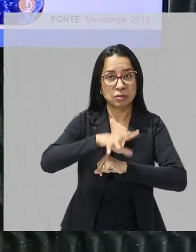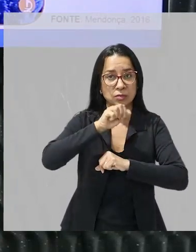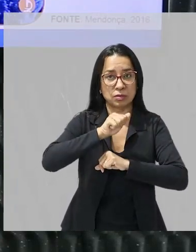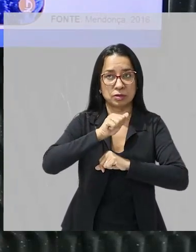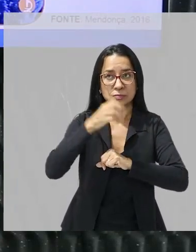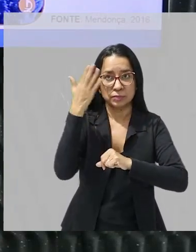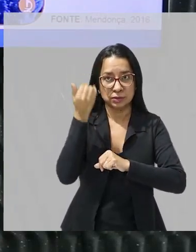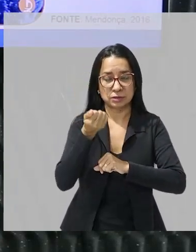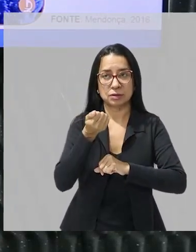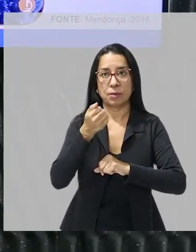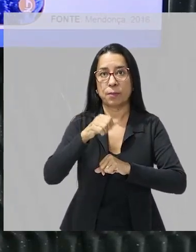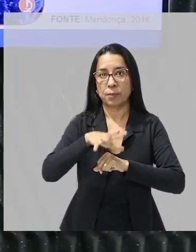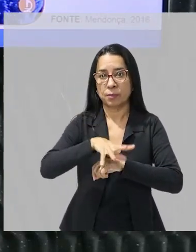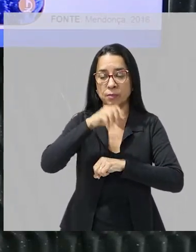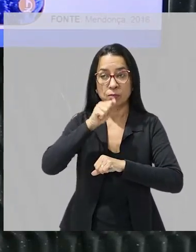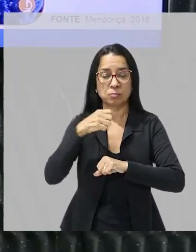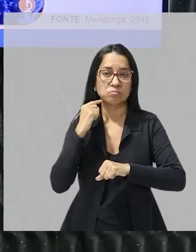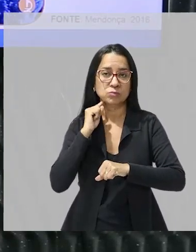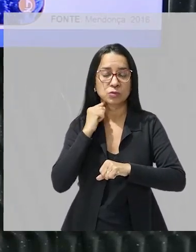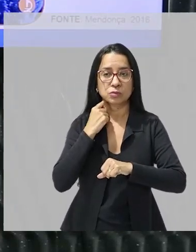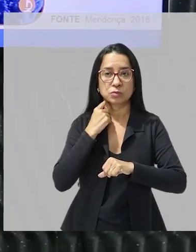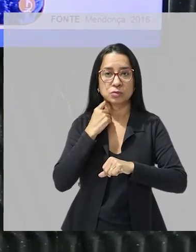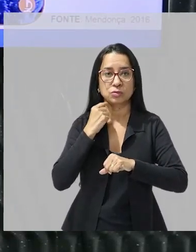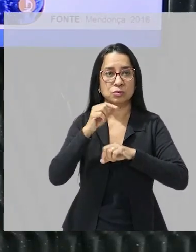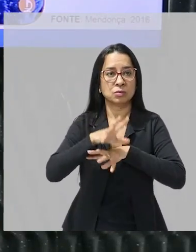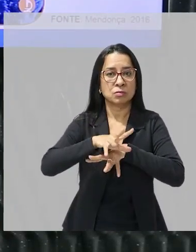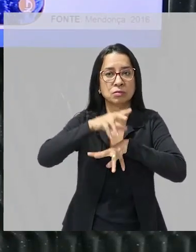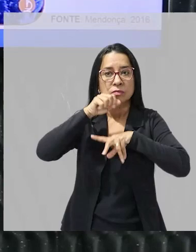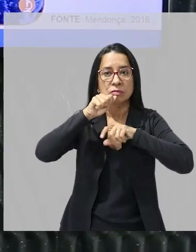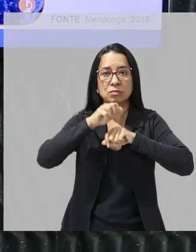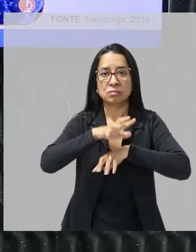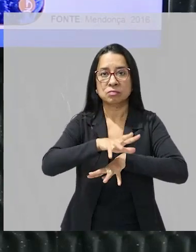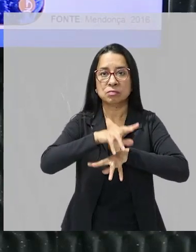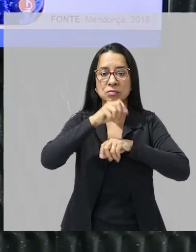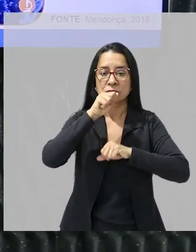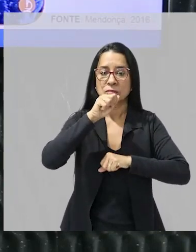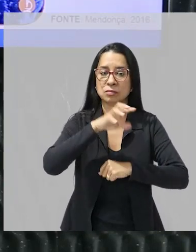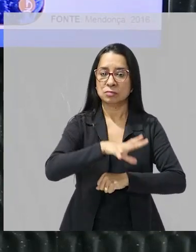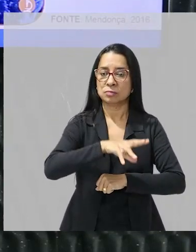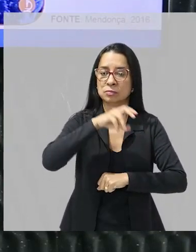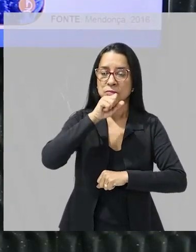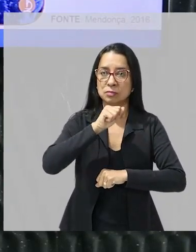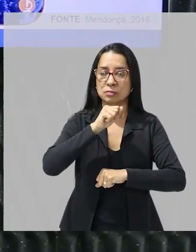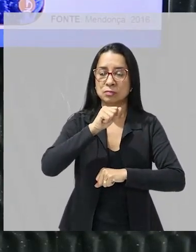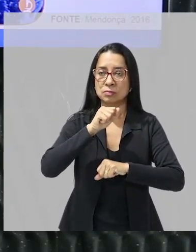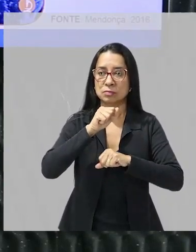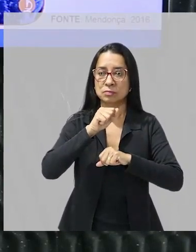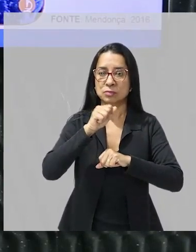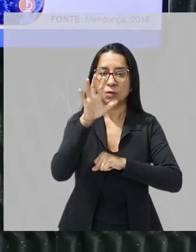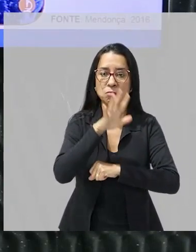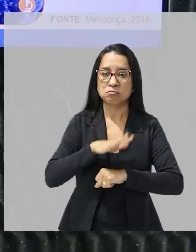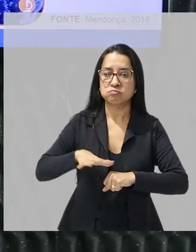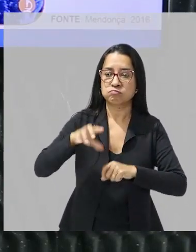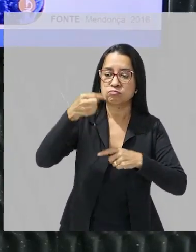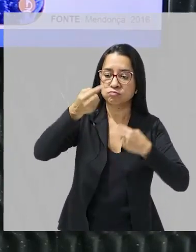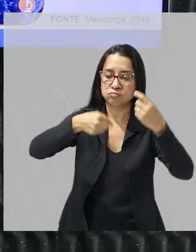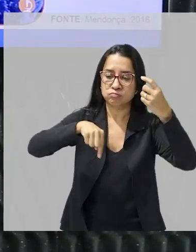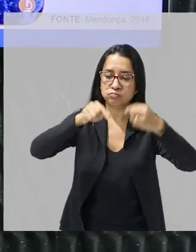é cheio de poeira. Então, quando a gente respira, né, esse ar trazendo essas